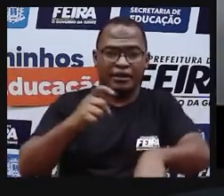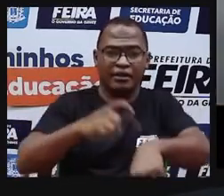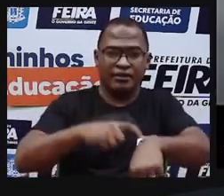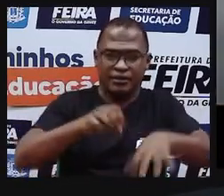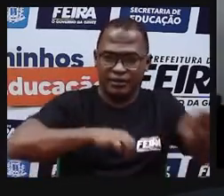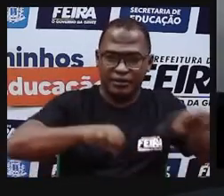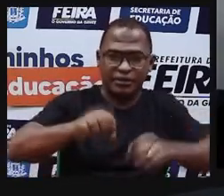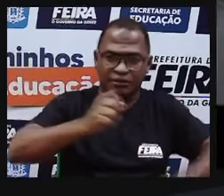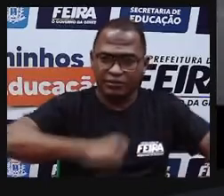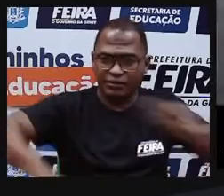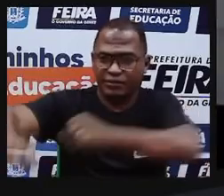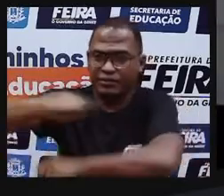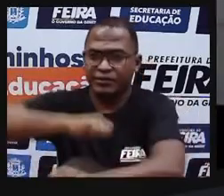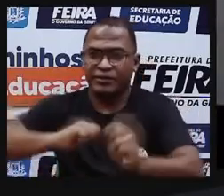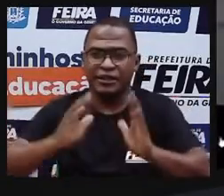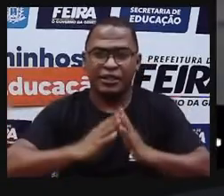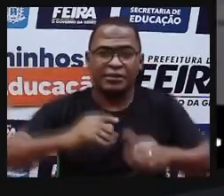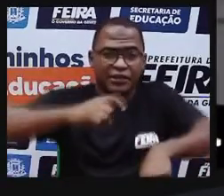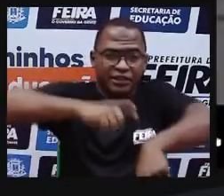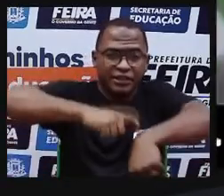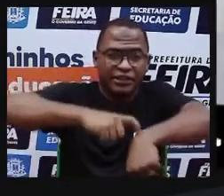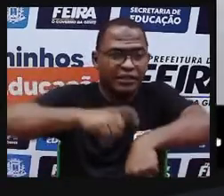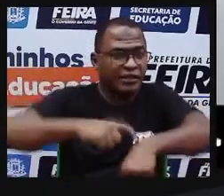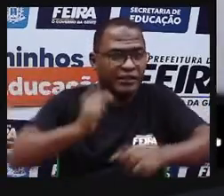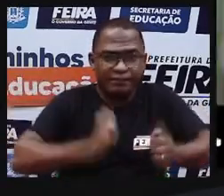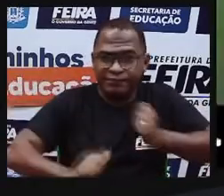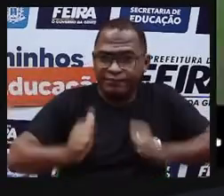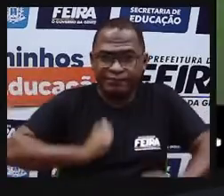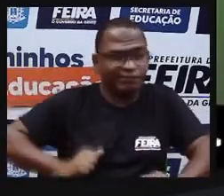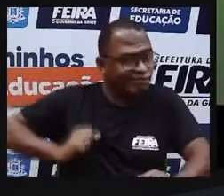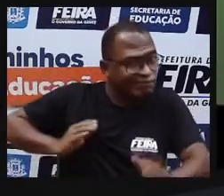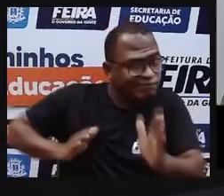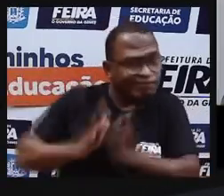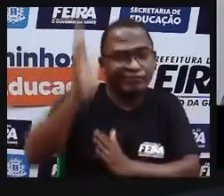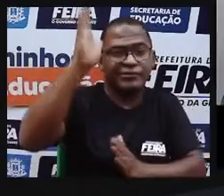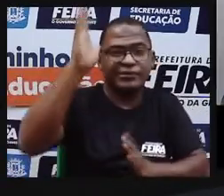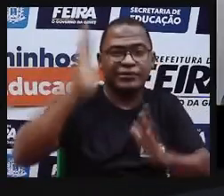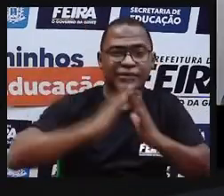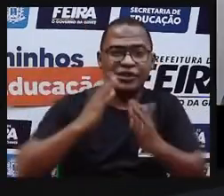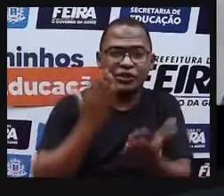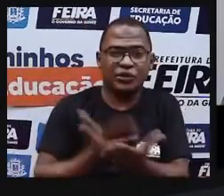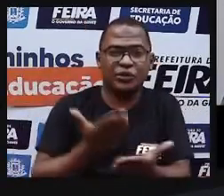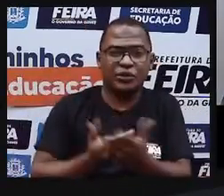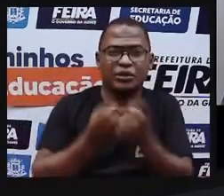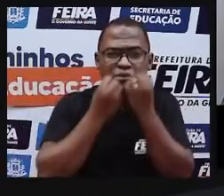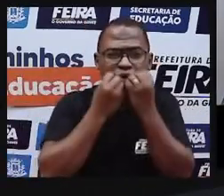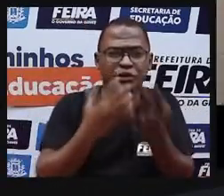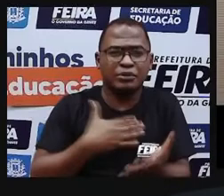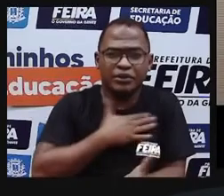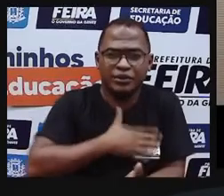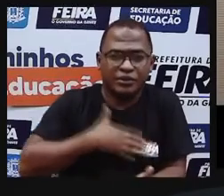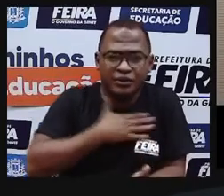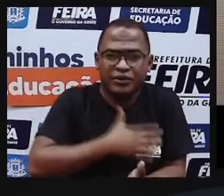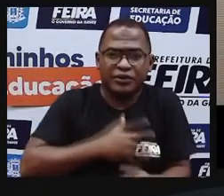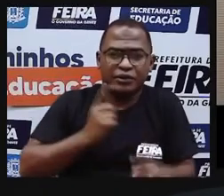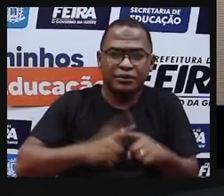escola, mas estou igual uma criança que vai ganhar um. Muito bom, viu? Muito bom mesmo.